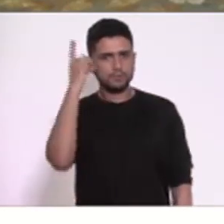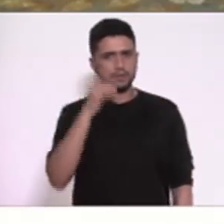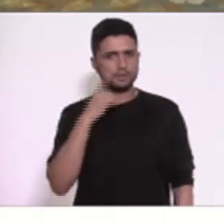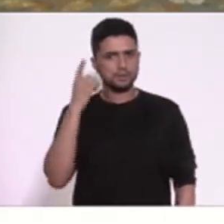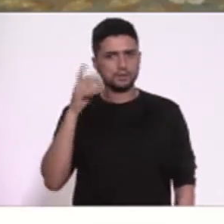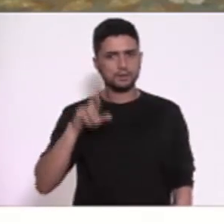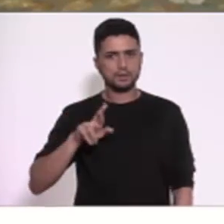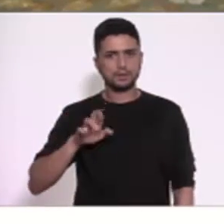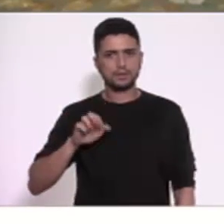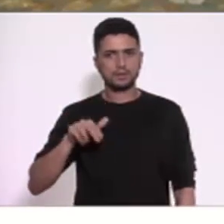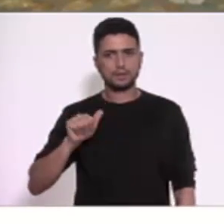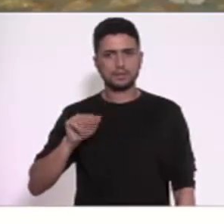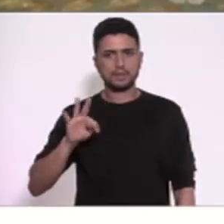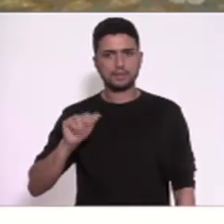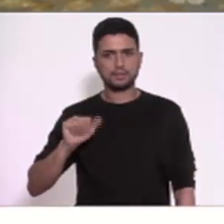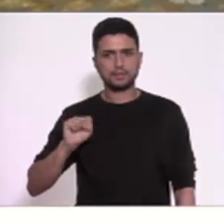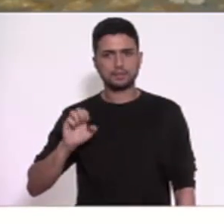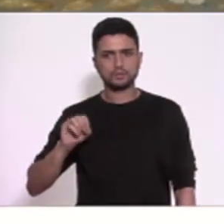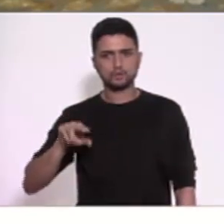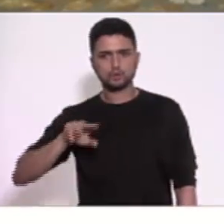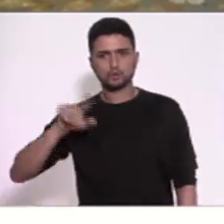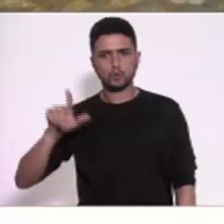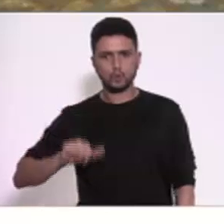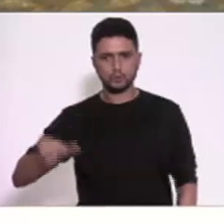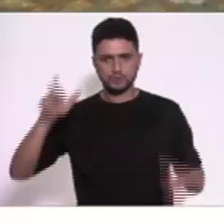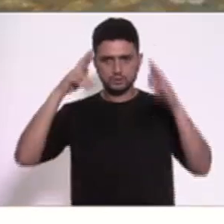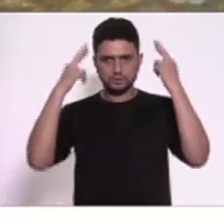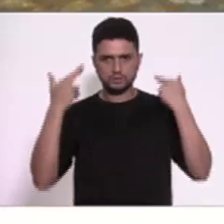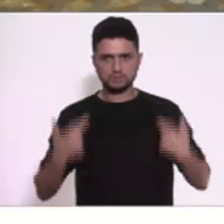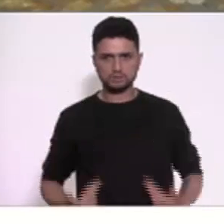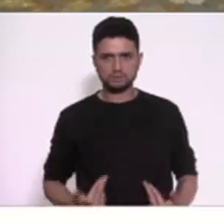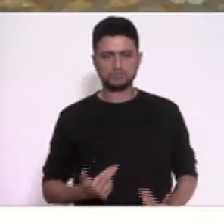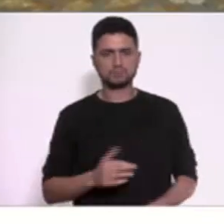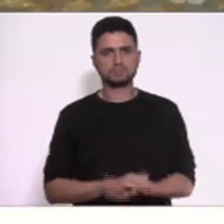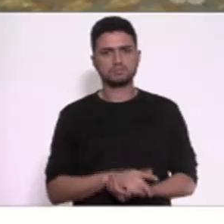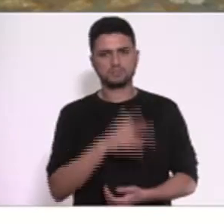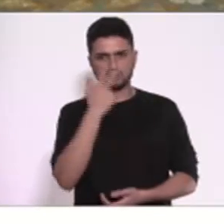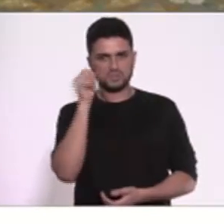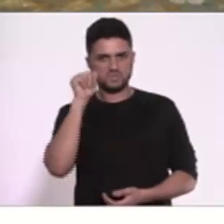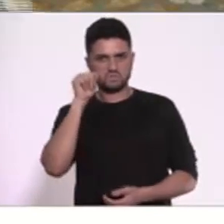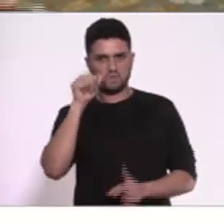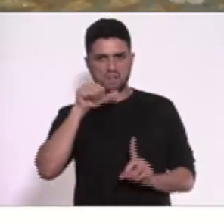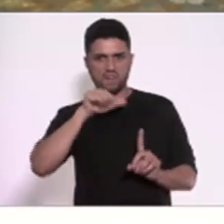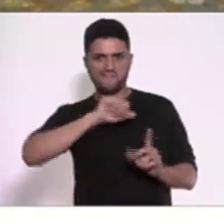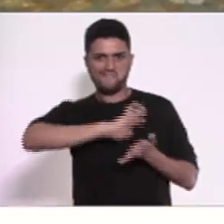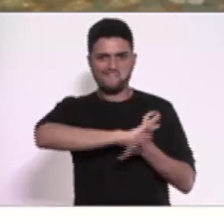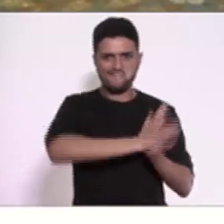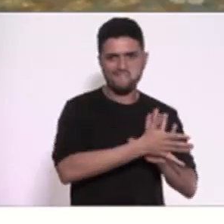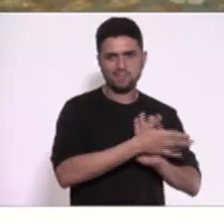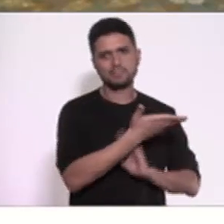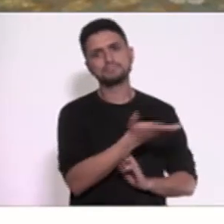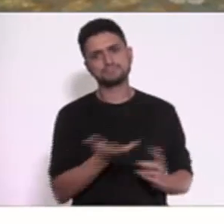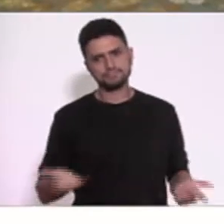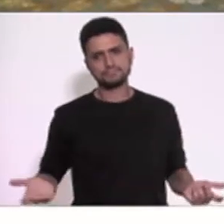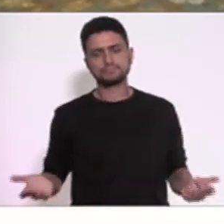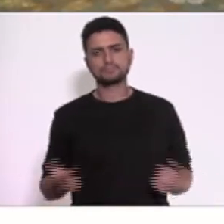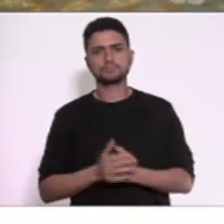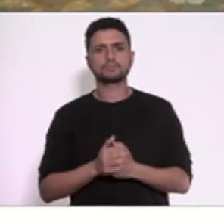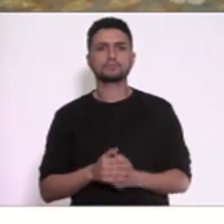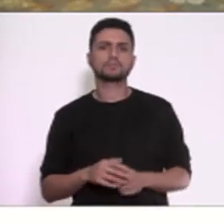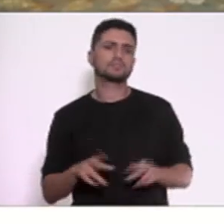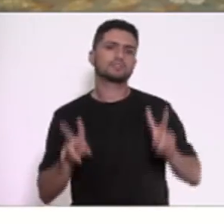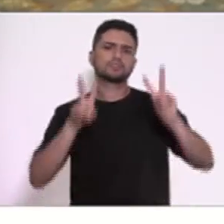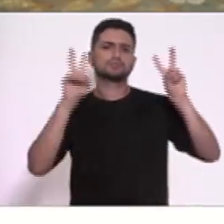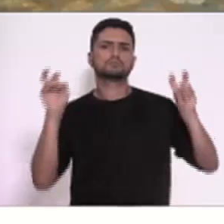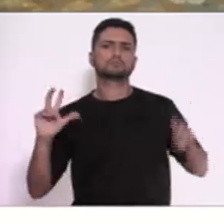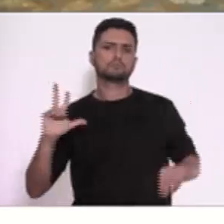de misoginia, ou, enfim, questões pessoais não devem ser trazidas para esse